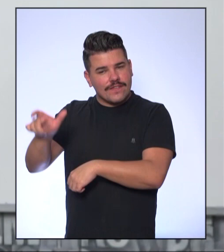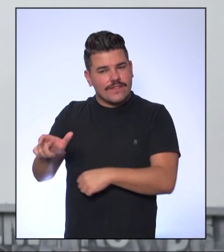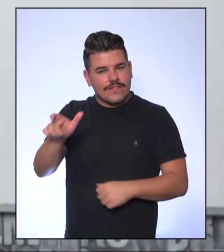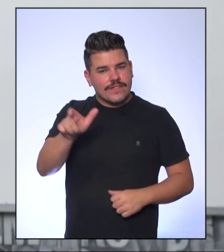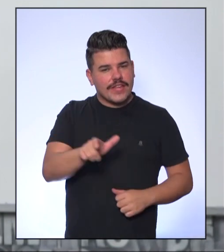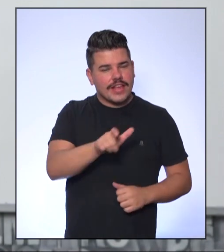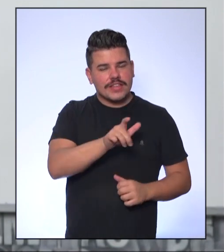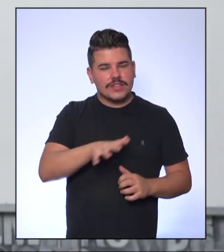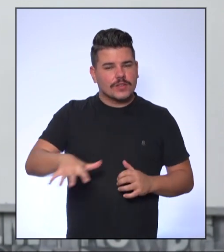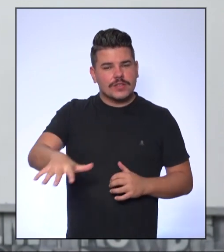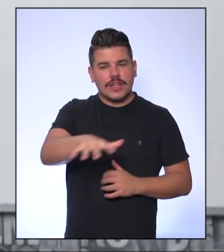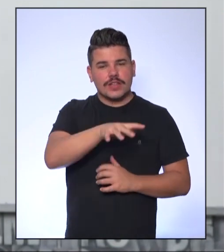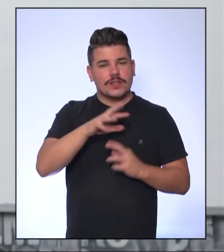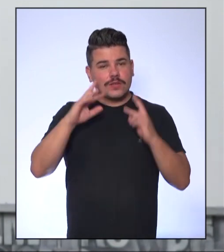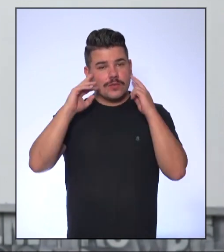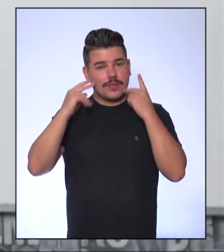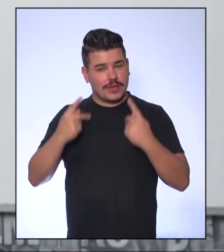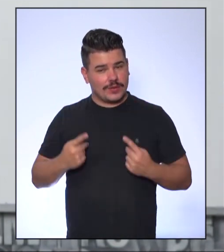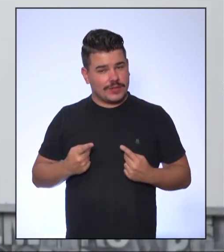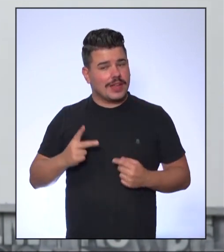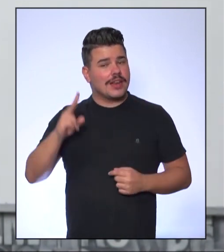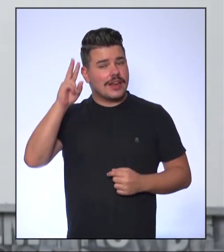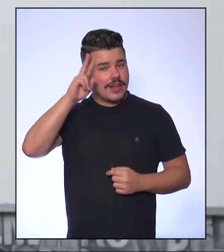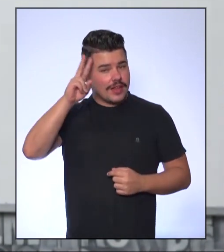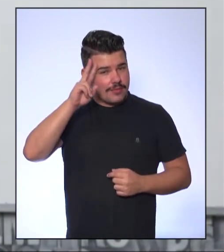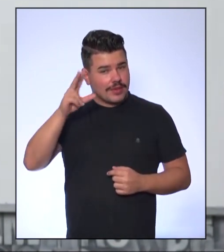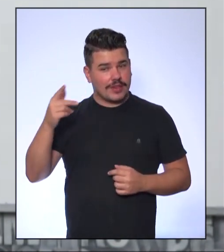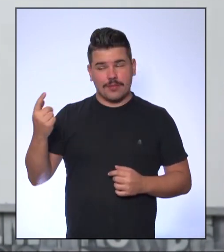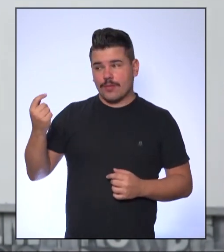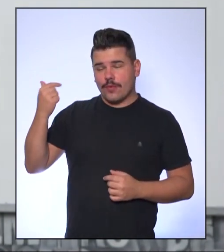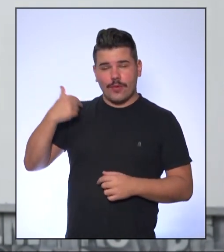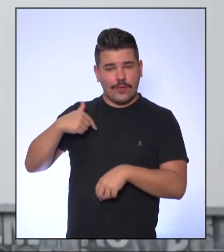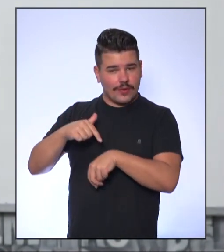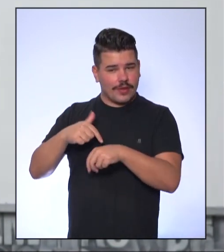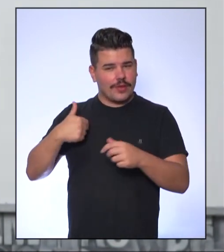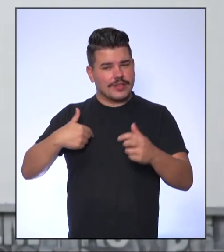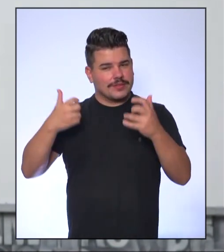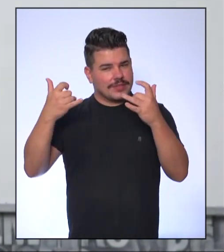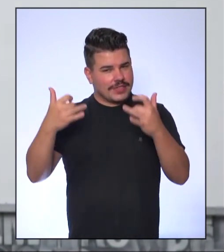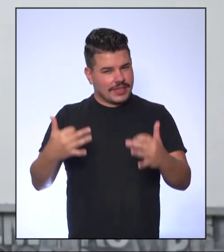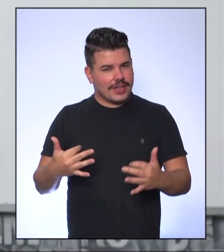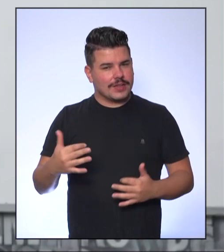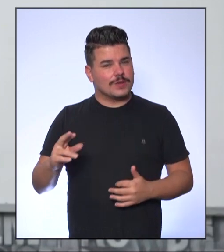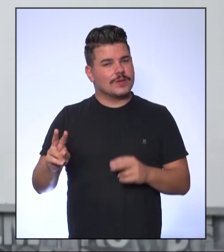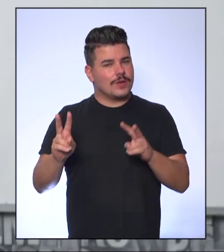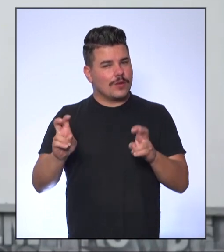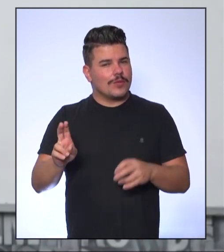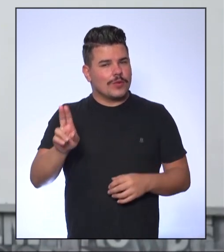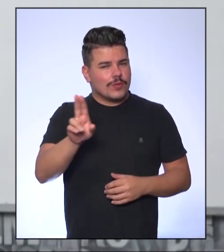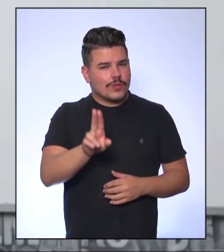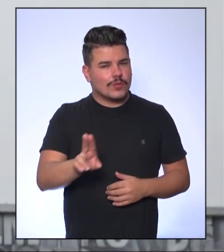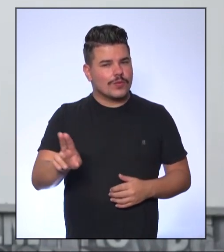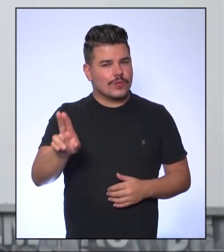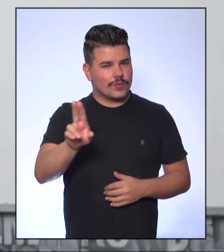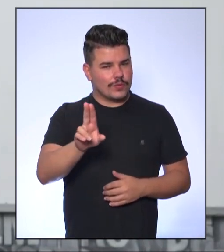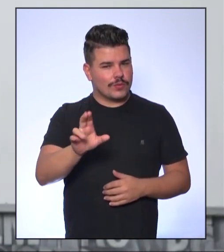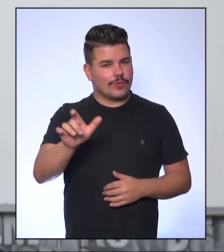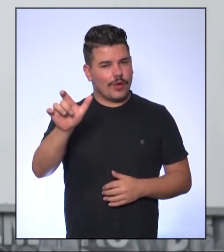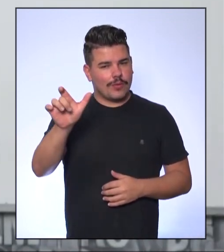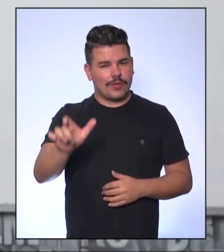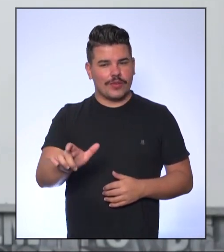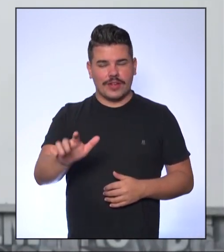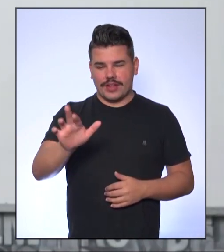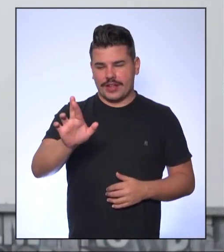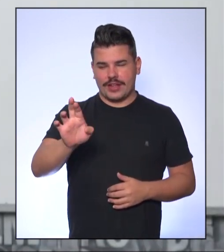humanas. Lembra que eu falei há pouco do uso de René Descartes?